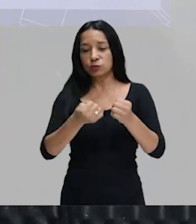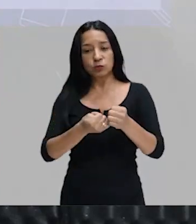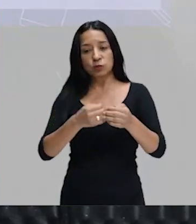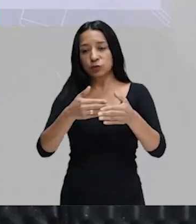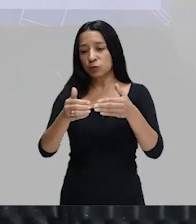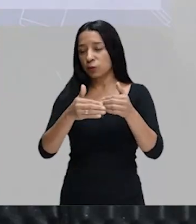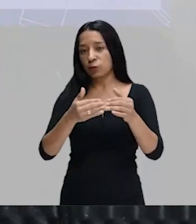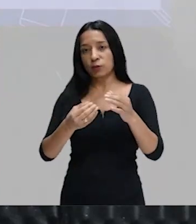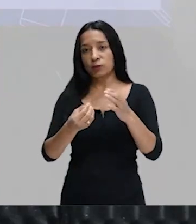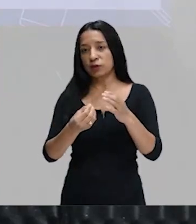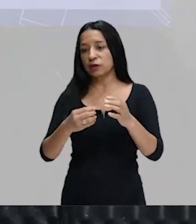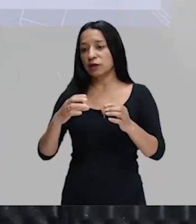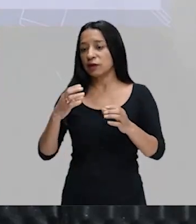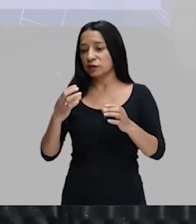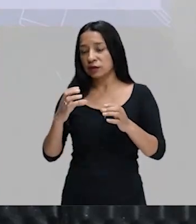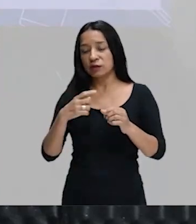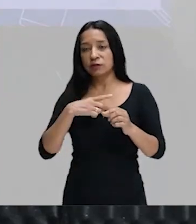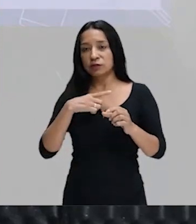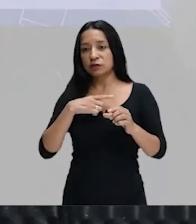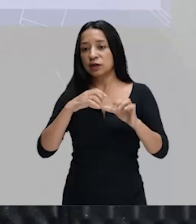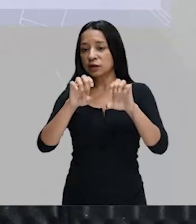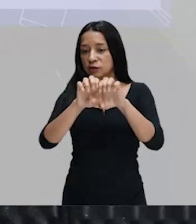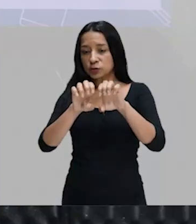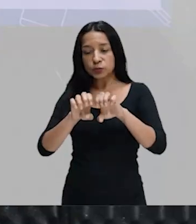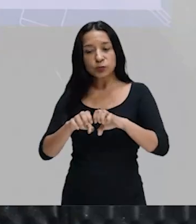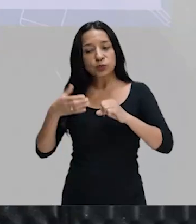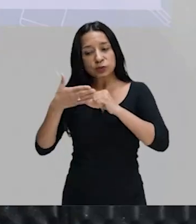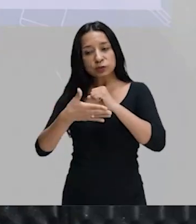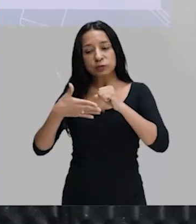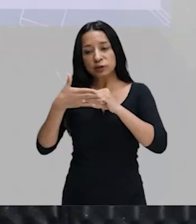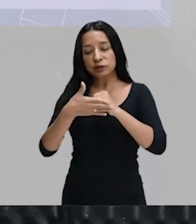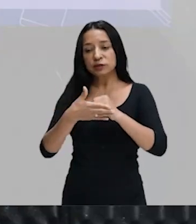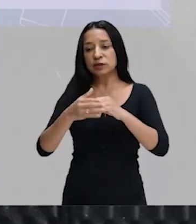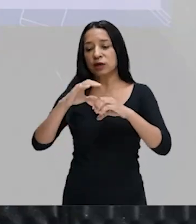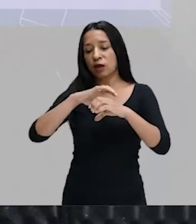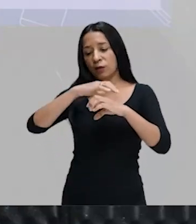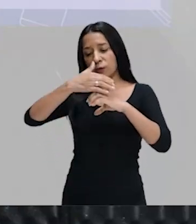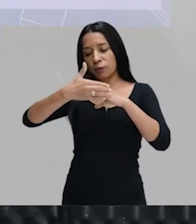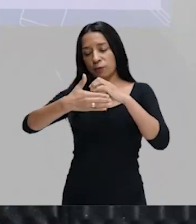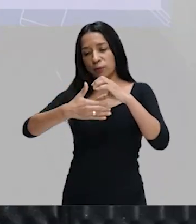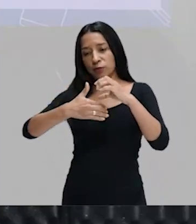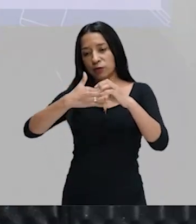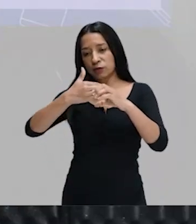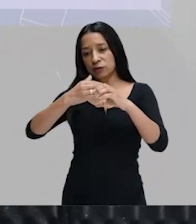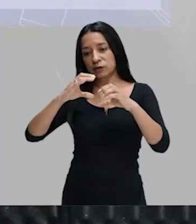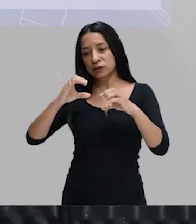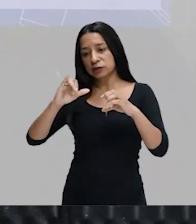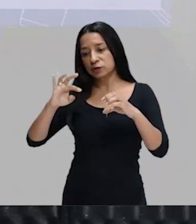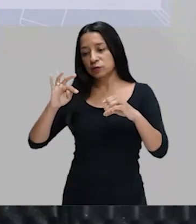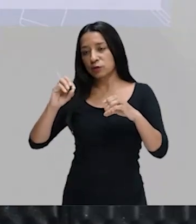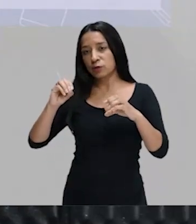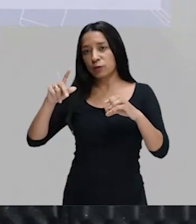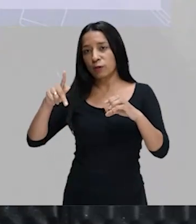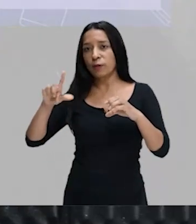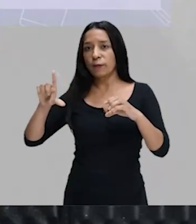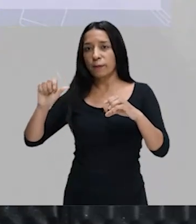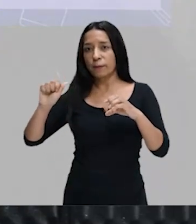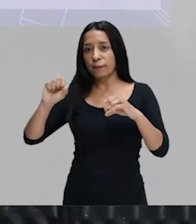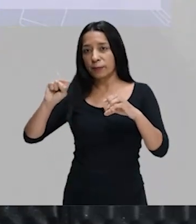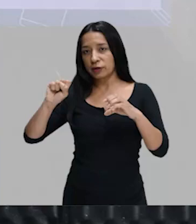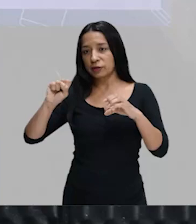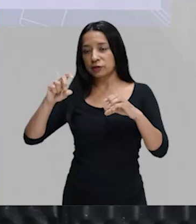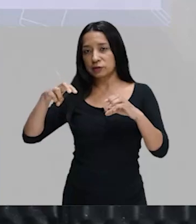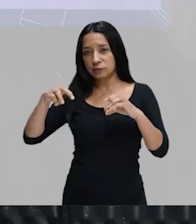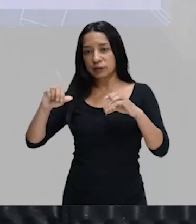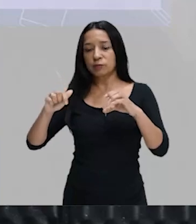ela possui as estruturas básicas da célula, que é a membrana plasmática, o citoplasma, tá? E o núcleo.